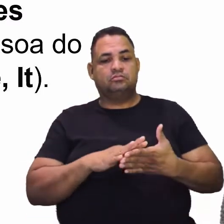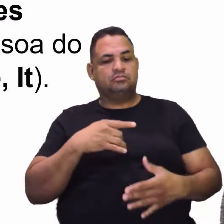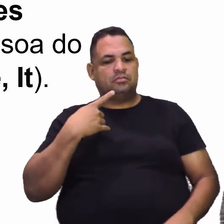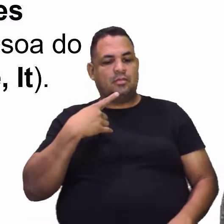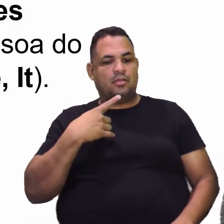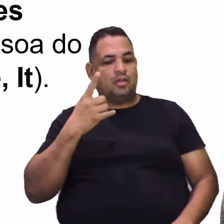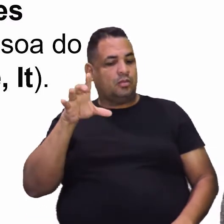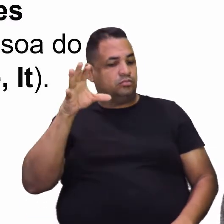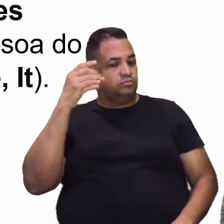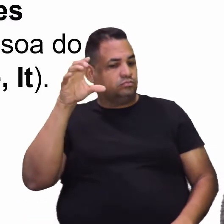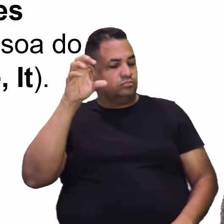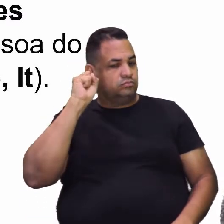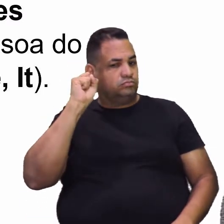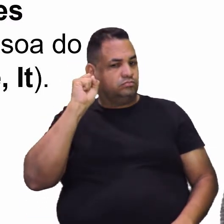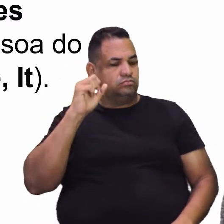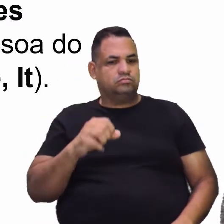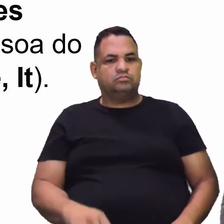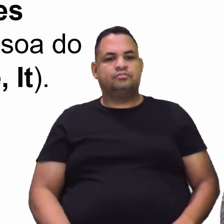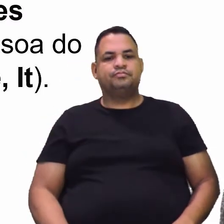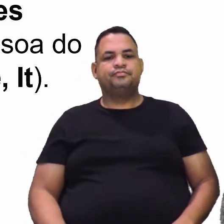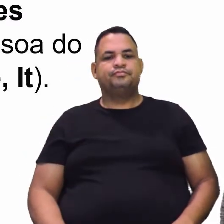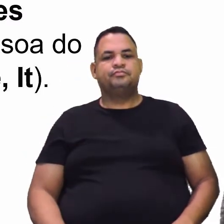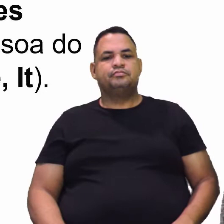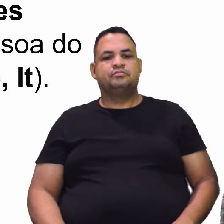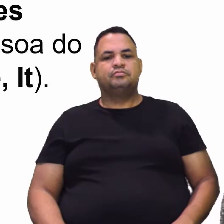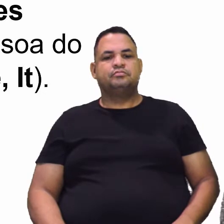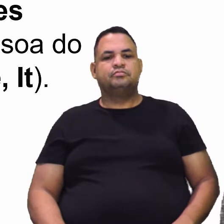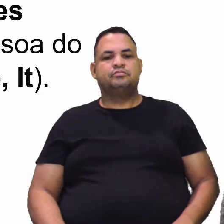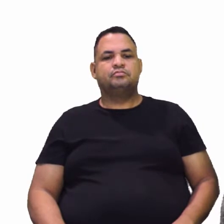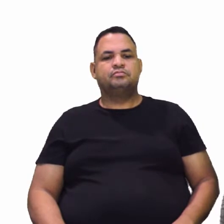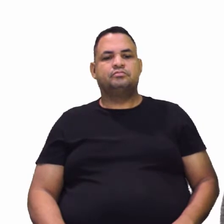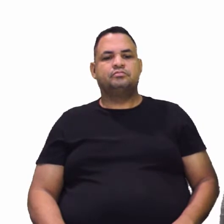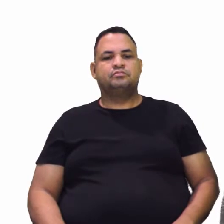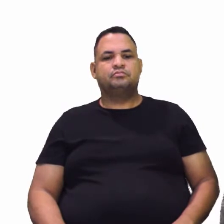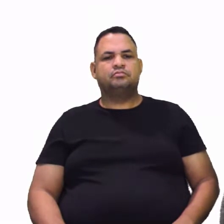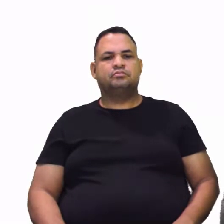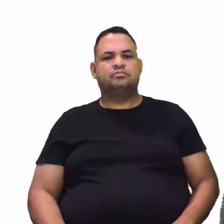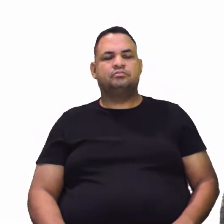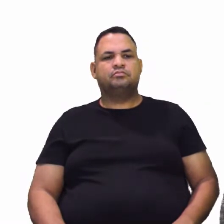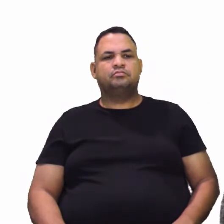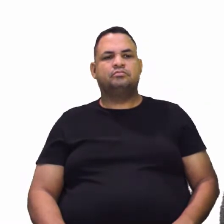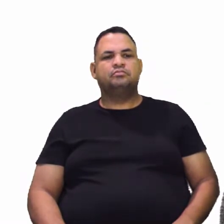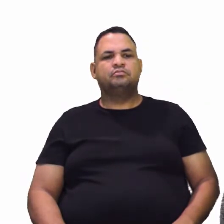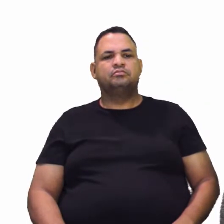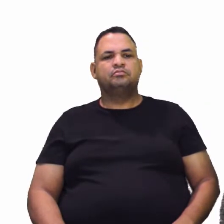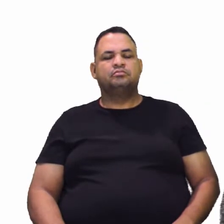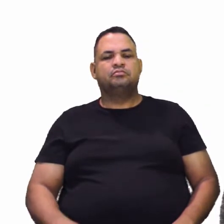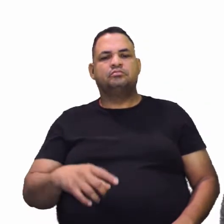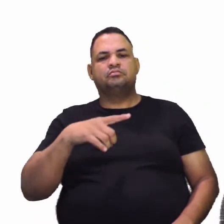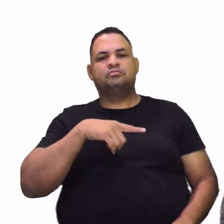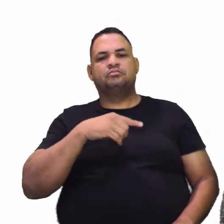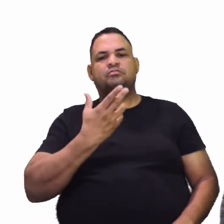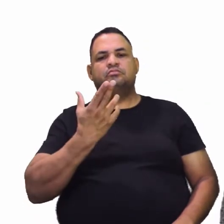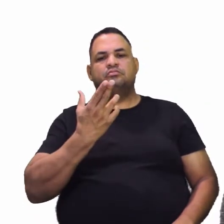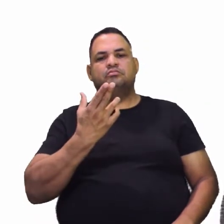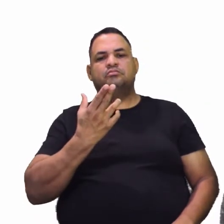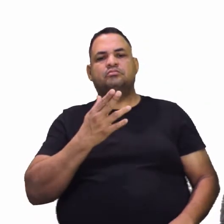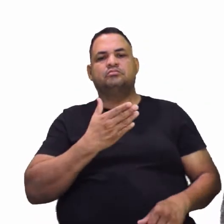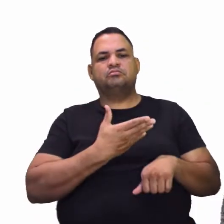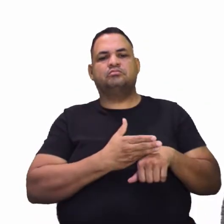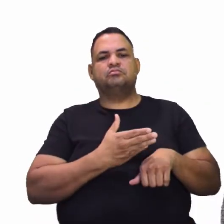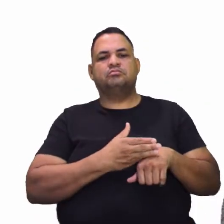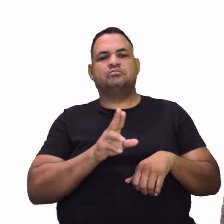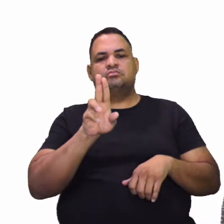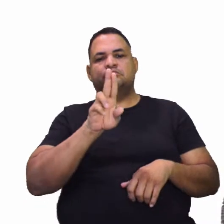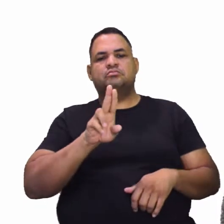ficar legal, para não ficar uma coisa muito robótica. Aí vamos para a próxima. Aí tem o seguinte. Temos isso aqui, que é uma coisa muito